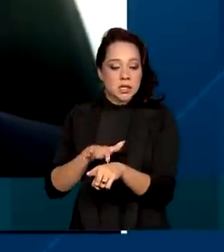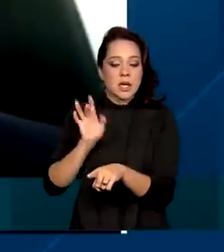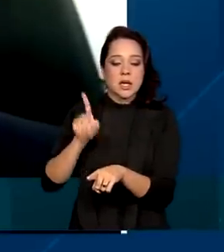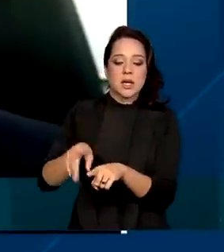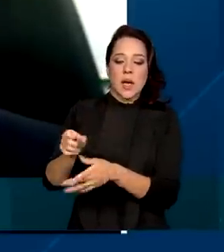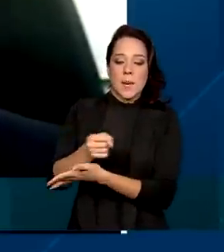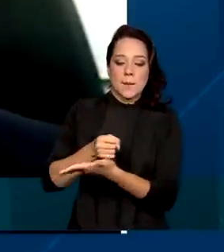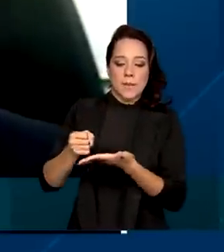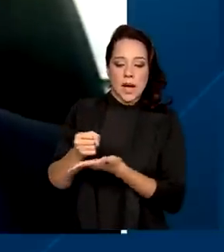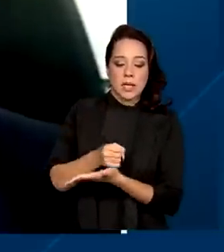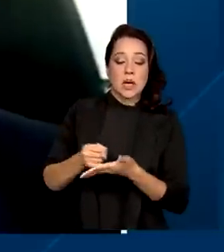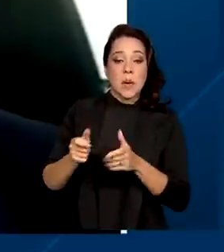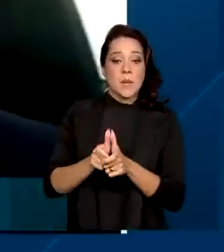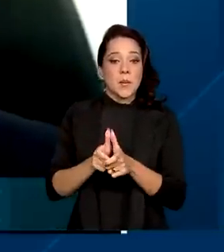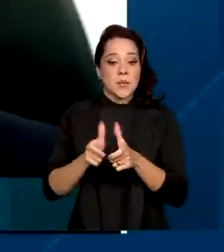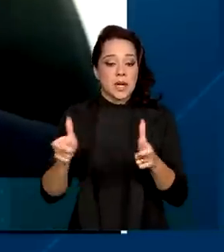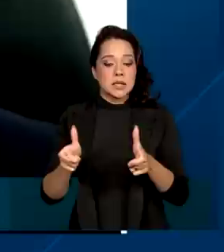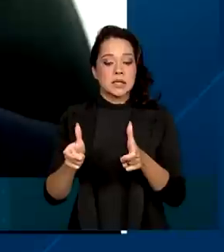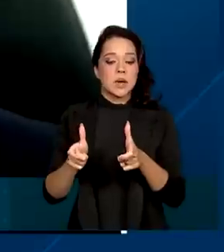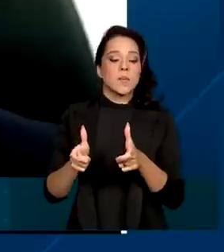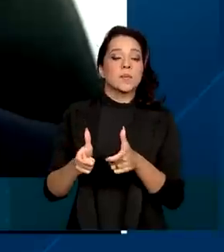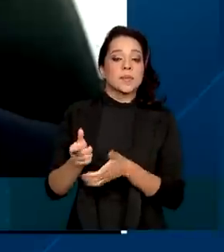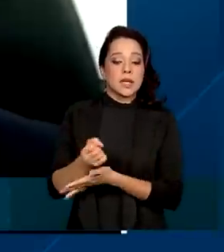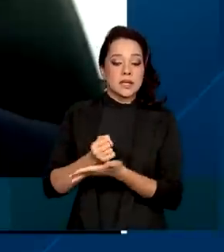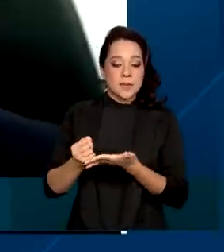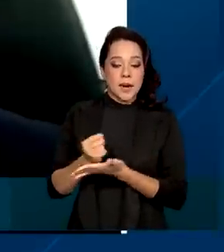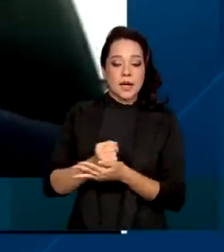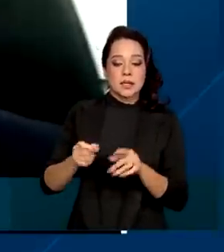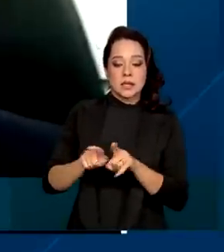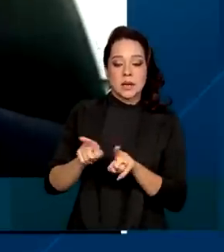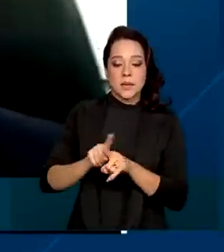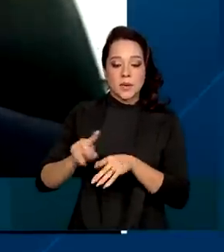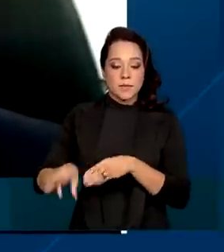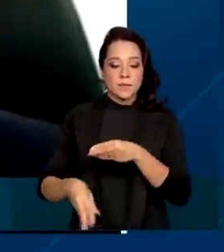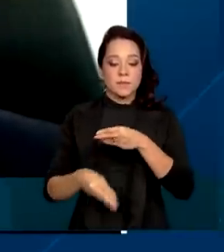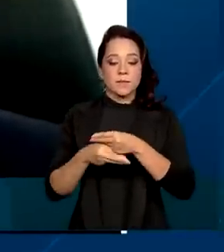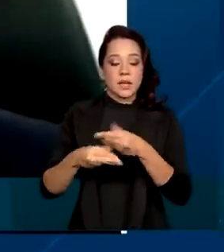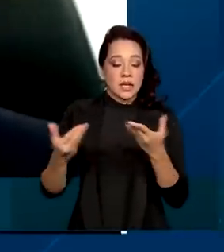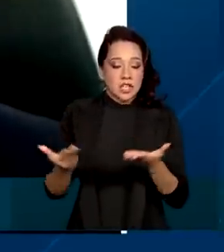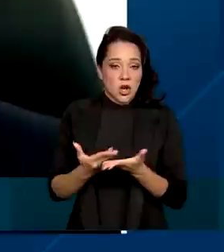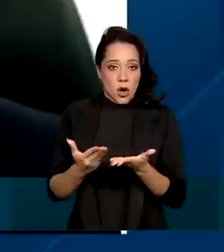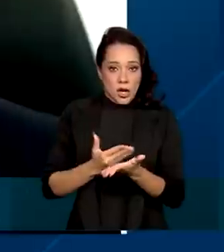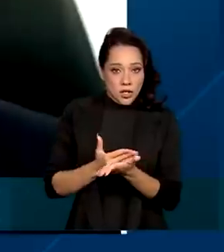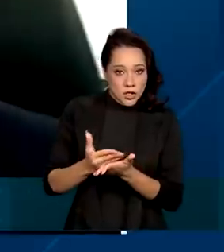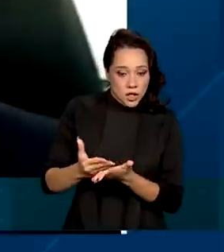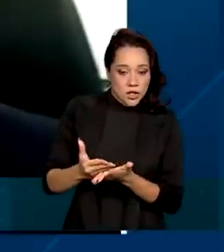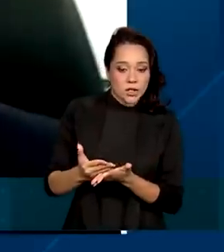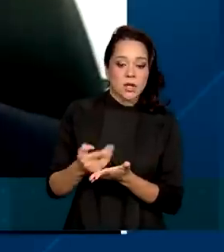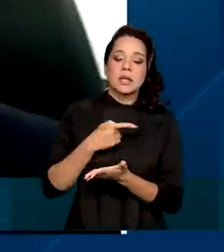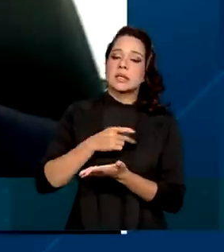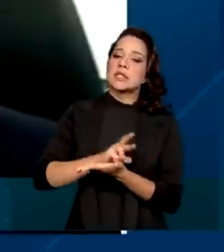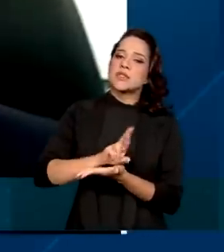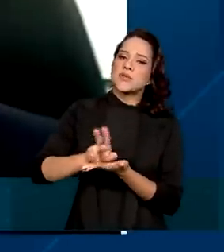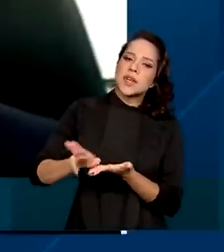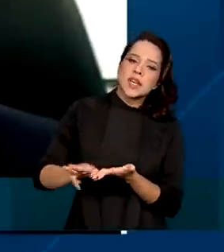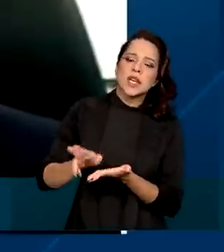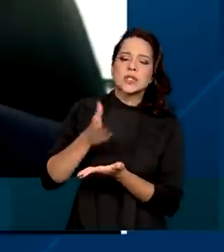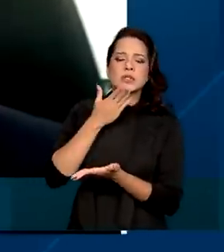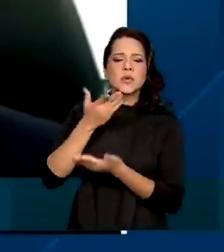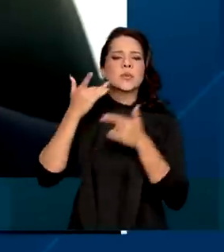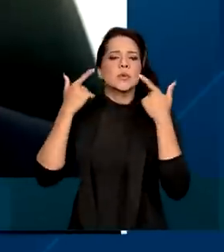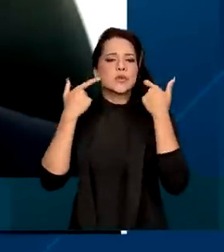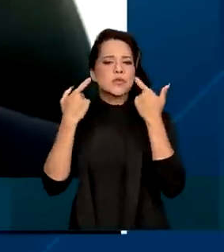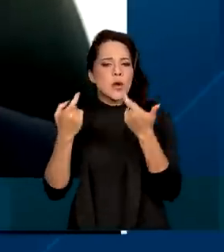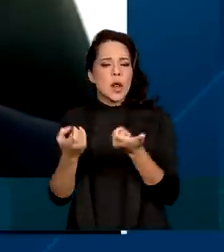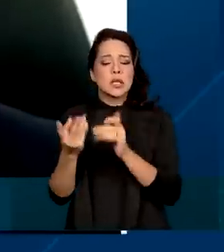de base para ampliação desse escopo e para que contemplemos, a partir de agora, as diversas formas de violência